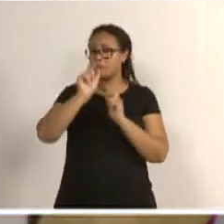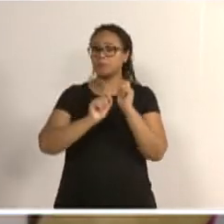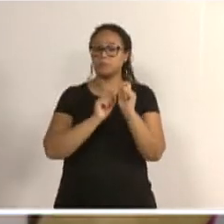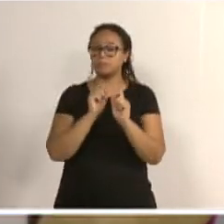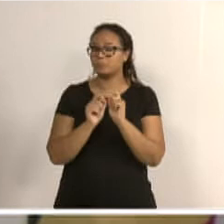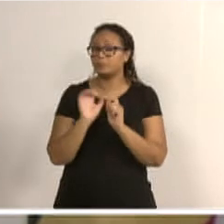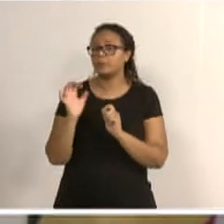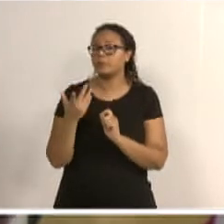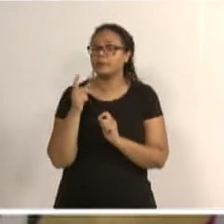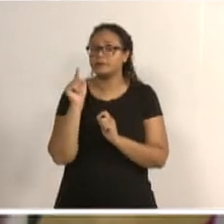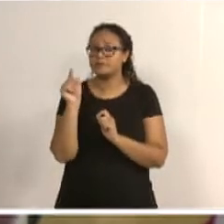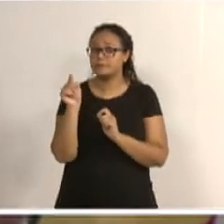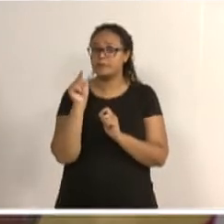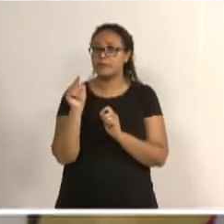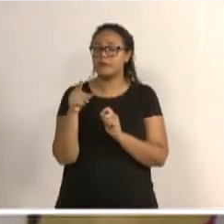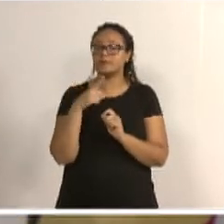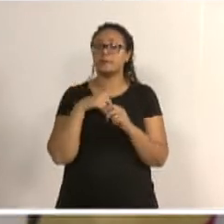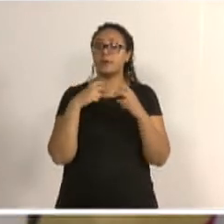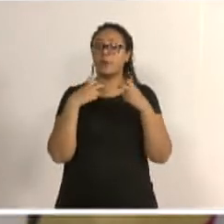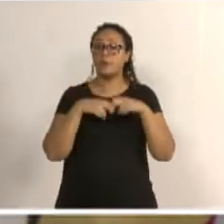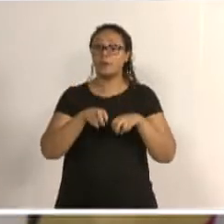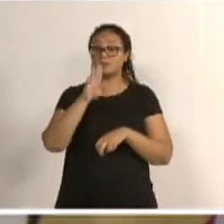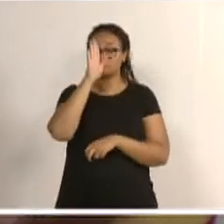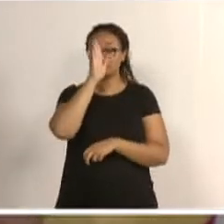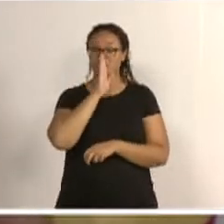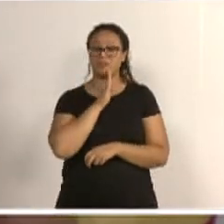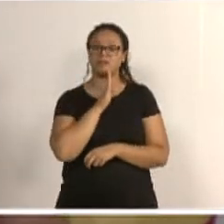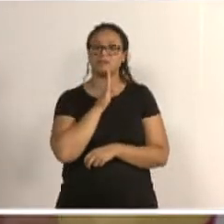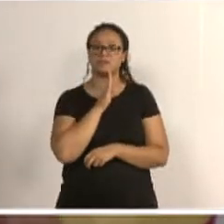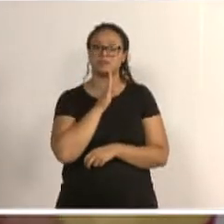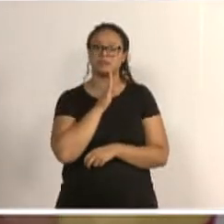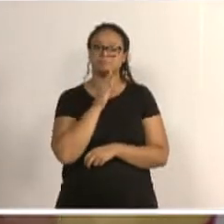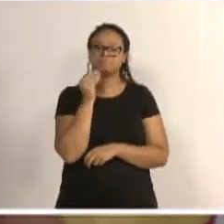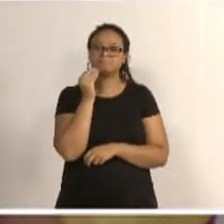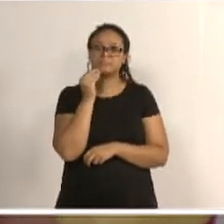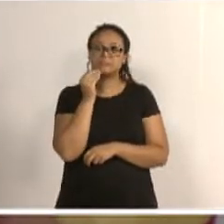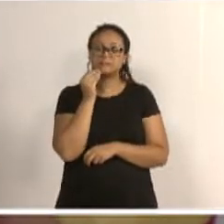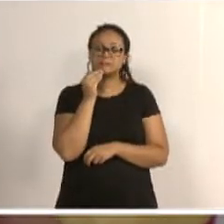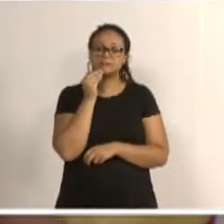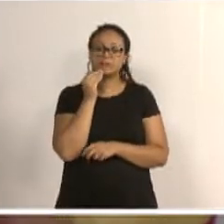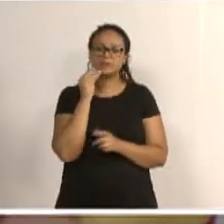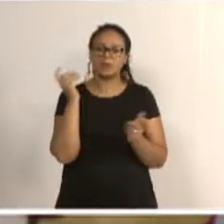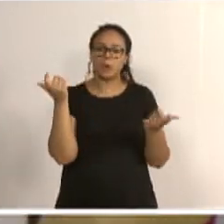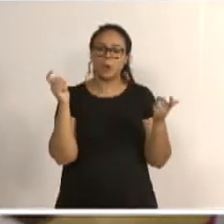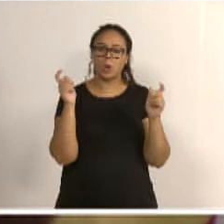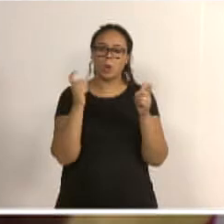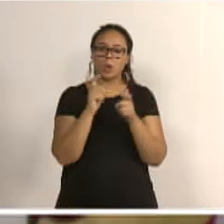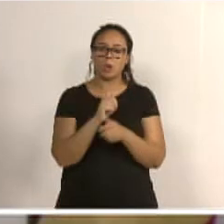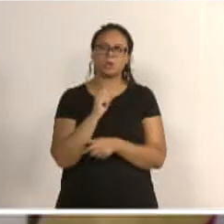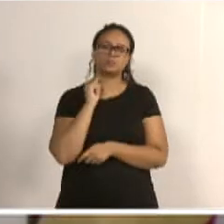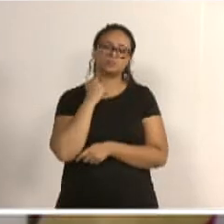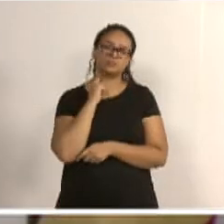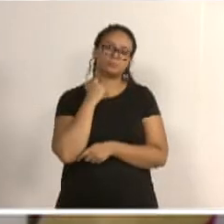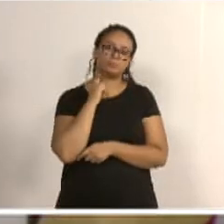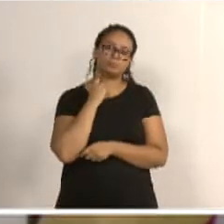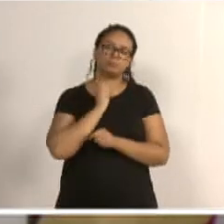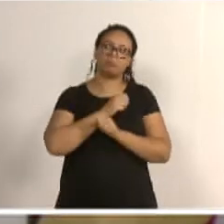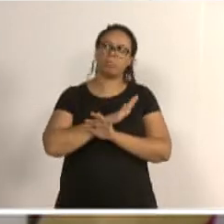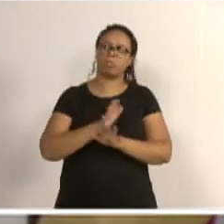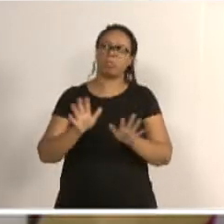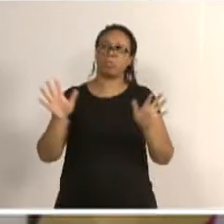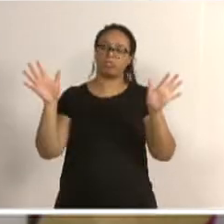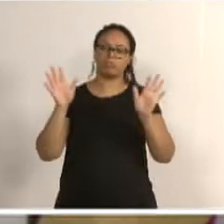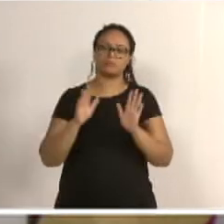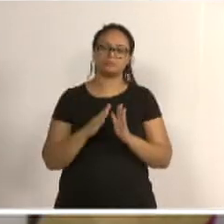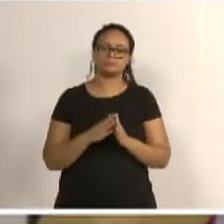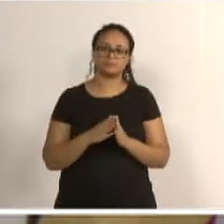de transporte coletivo gratuito para redução da emissão de poluentes na cidade. É mais barato para a cidade